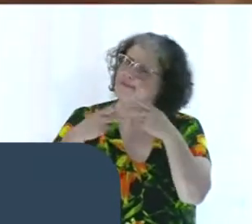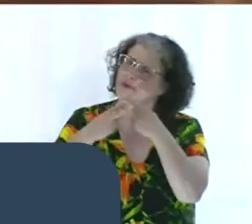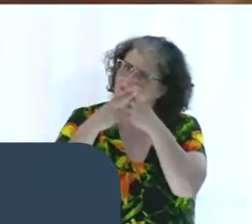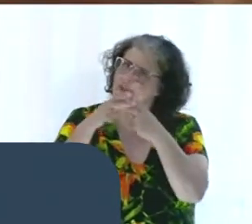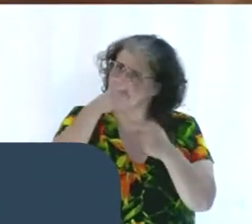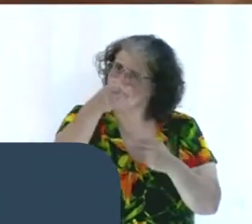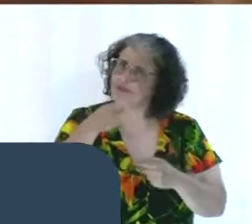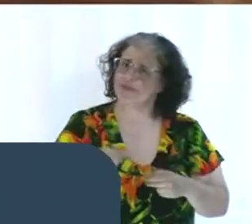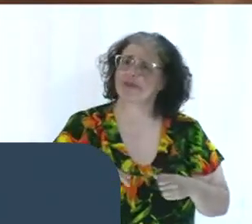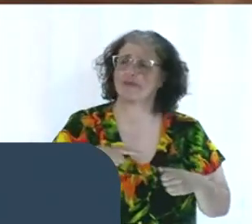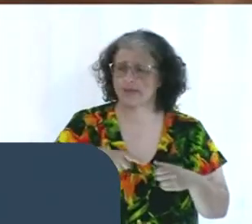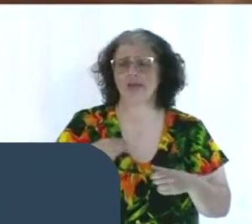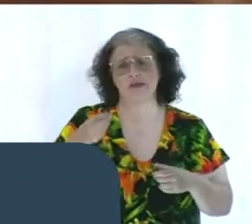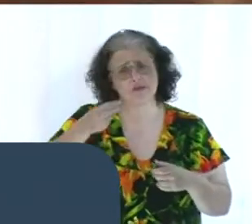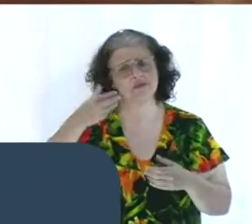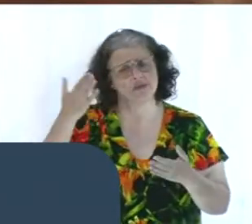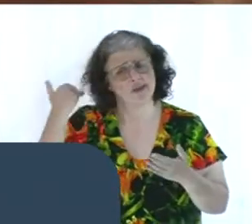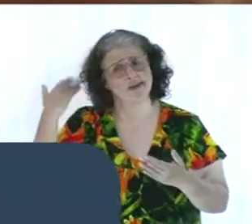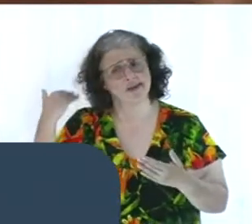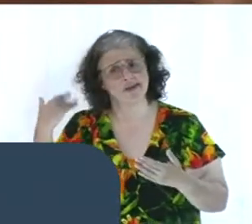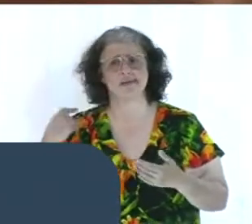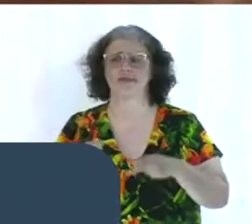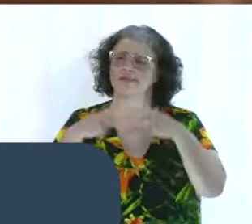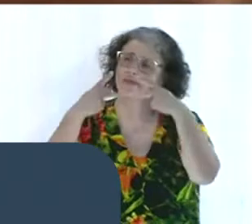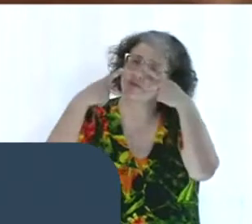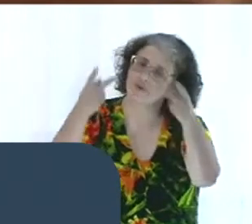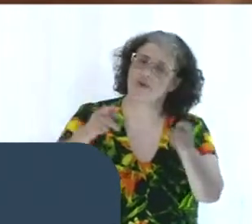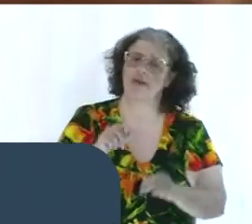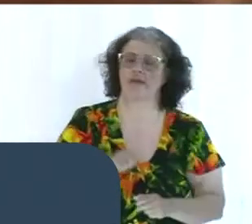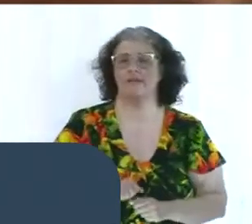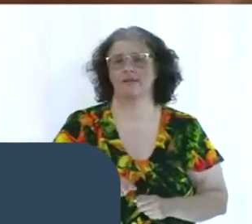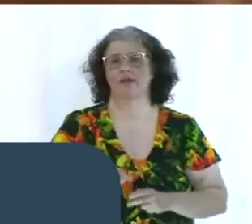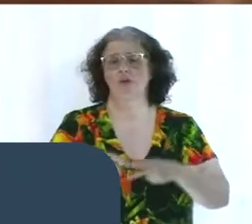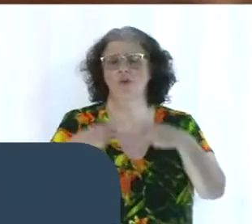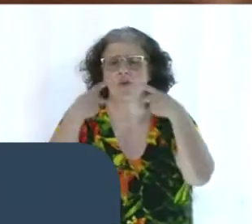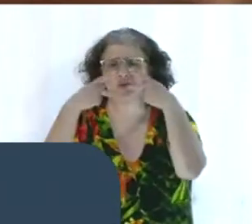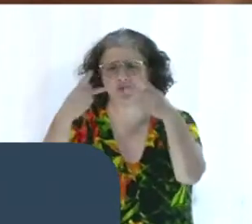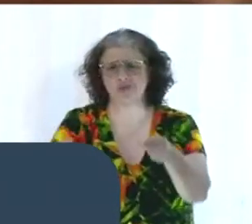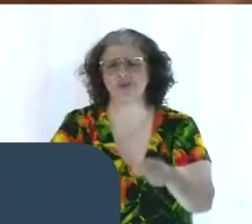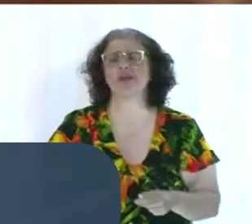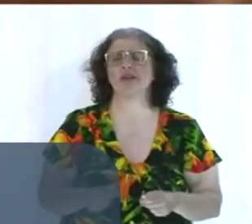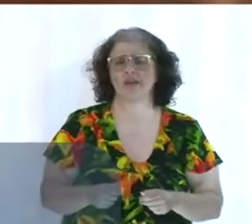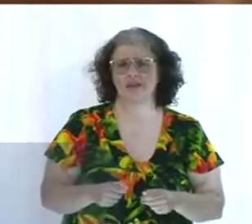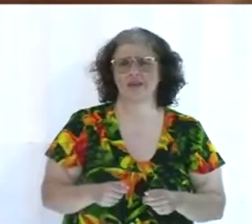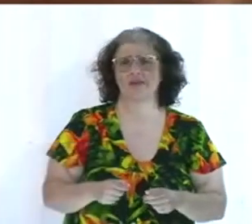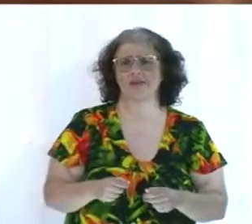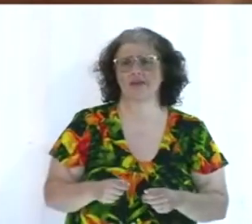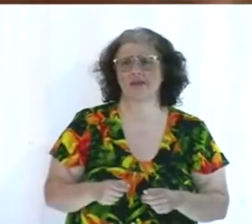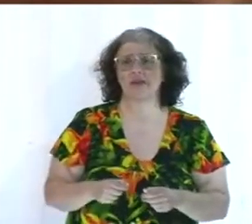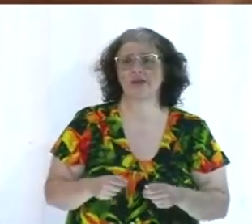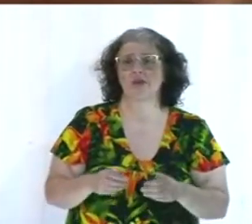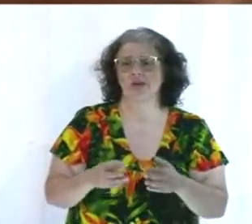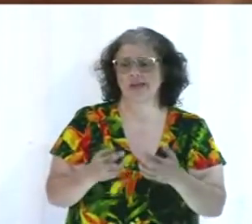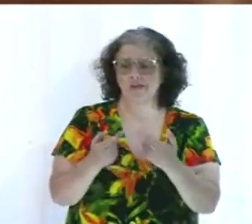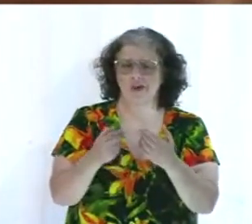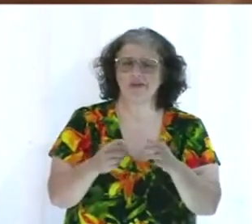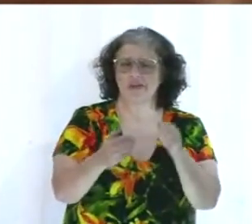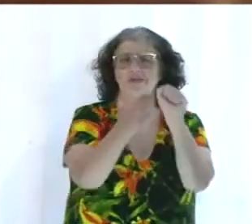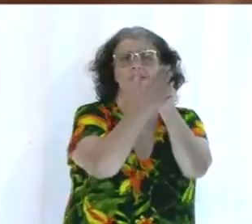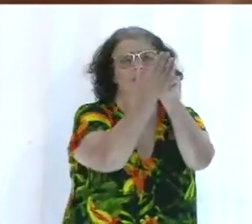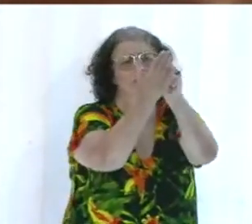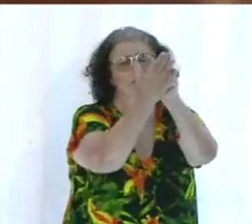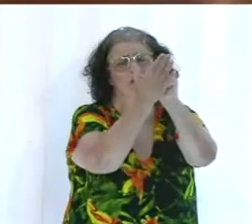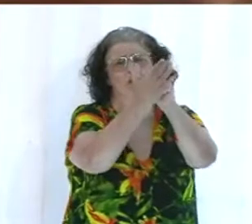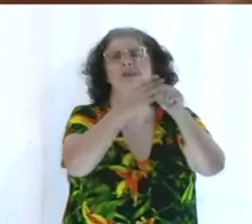na porta do seu coração, como se Jesus fosse um pedinte, como se Jesus estivesse implorando: por favor, deixa eu entrar